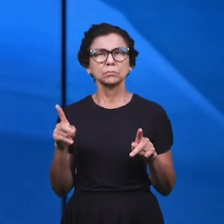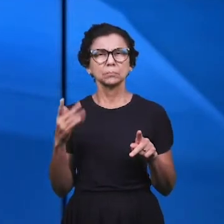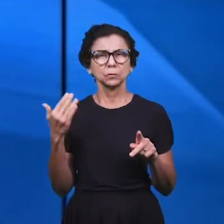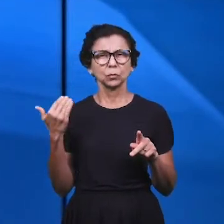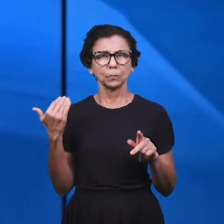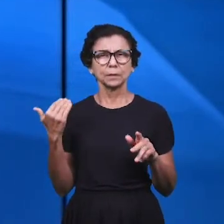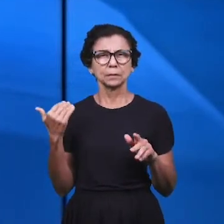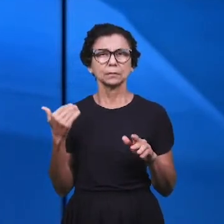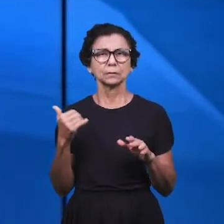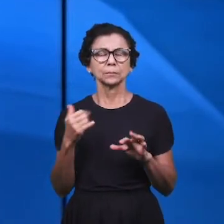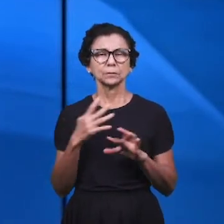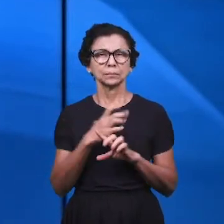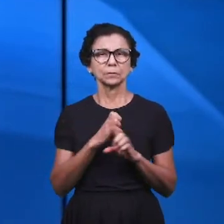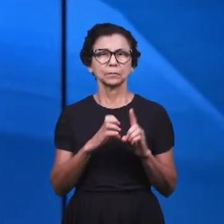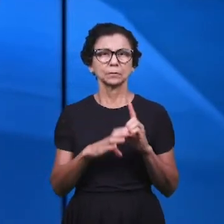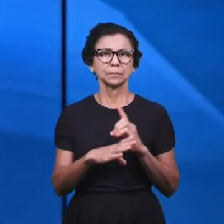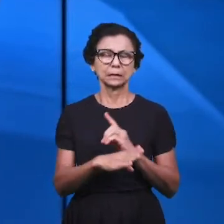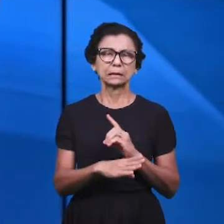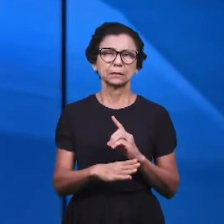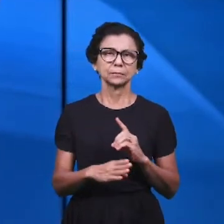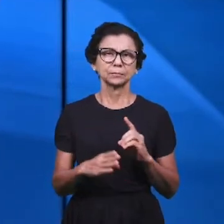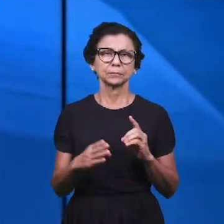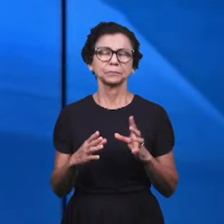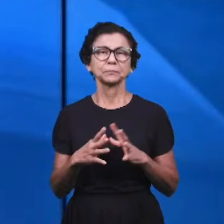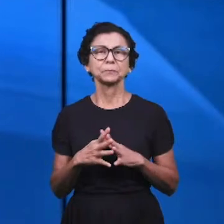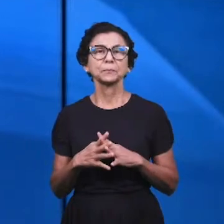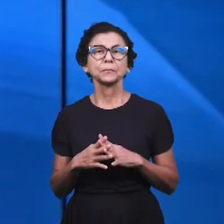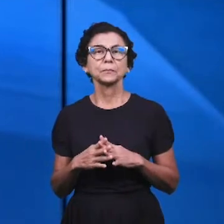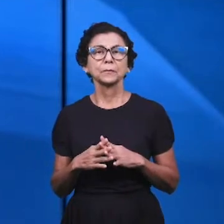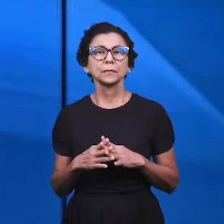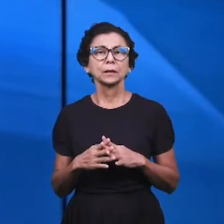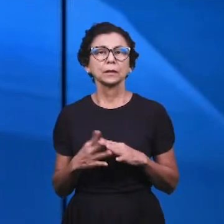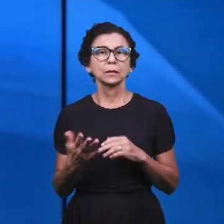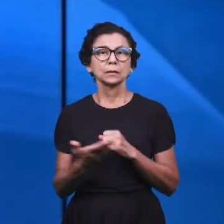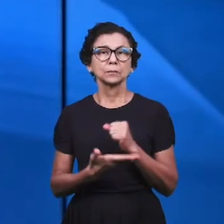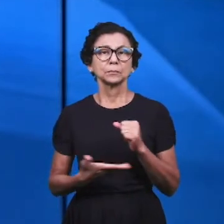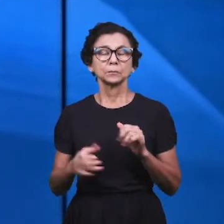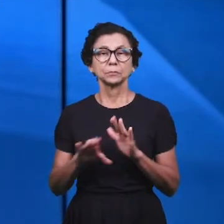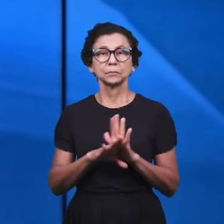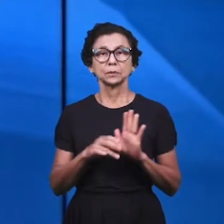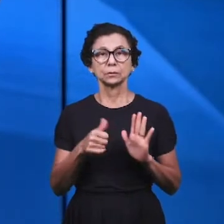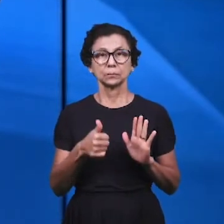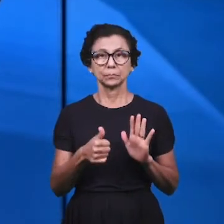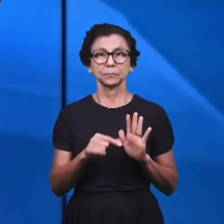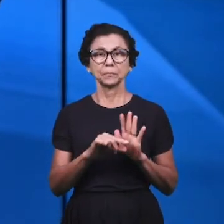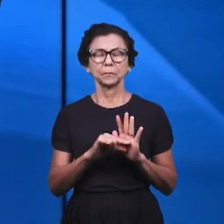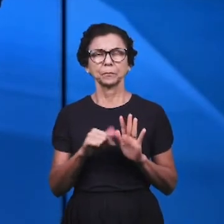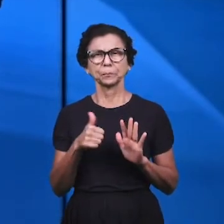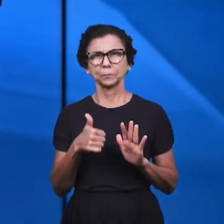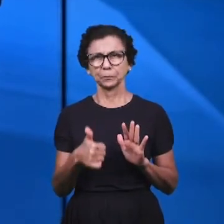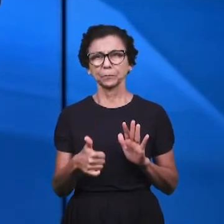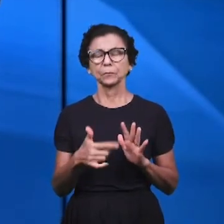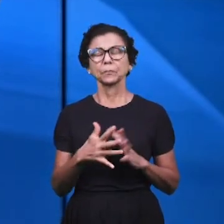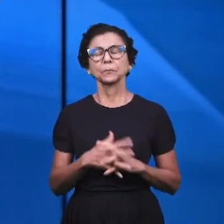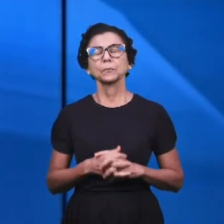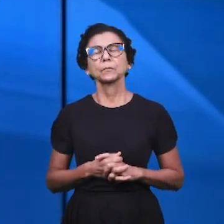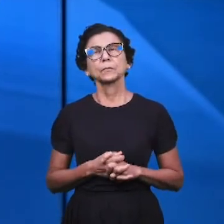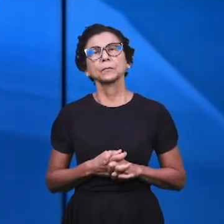escolas bíblicas, e hoje iremos abordar a base do capítulo 1, verso 1,